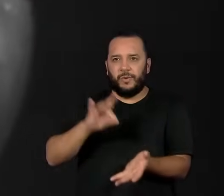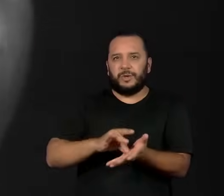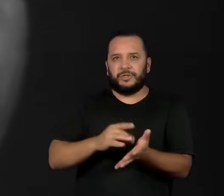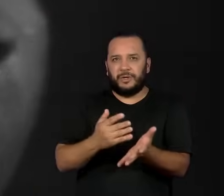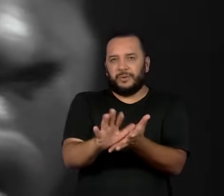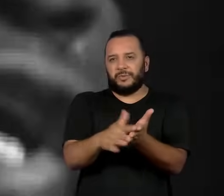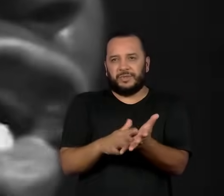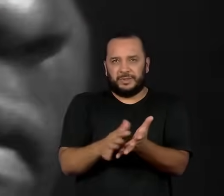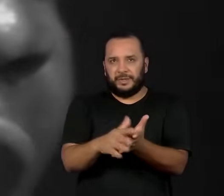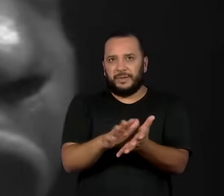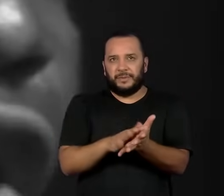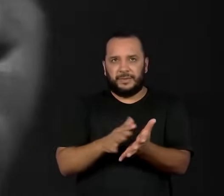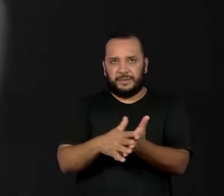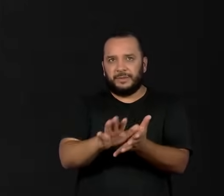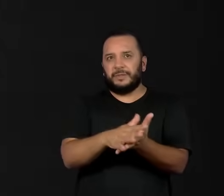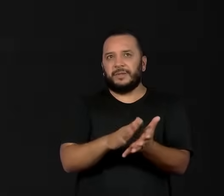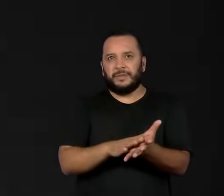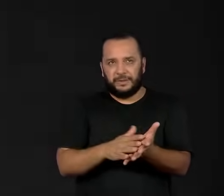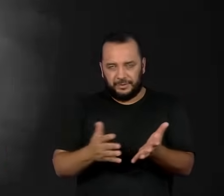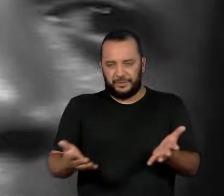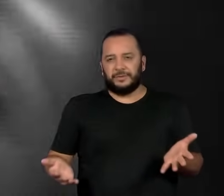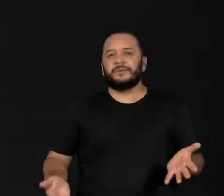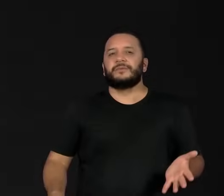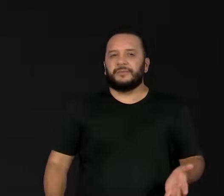samba. Infeliz no jogo,